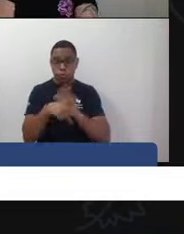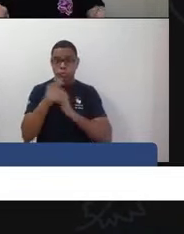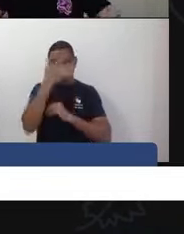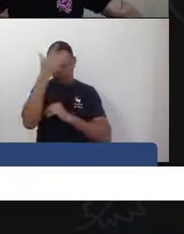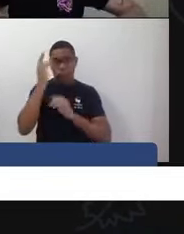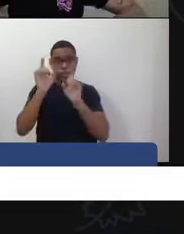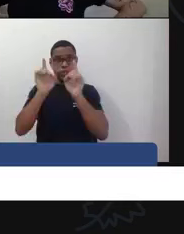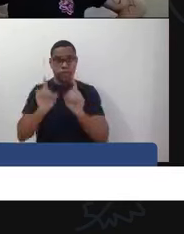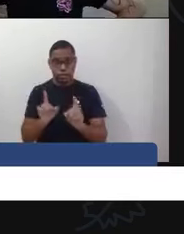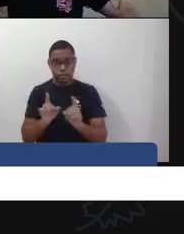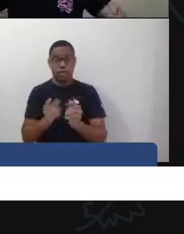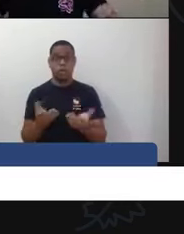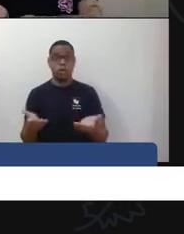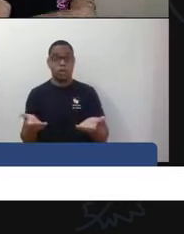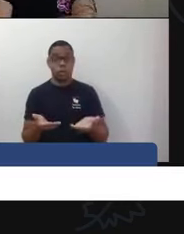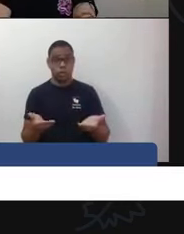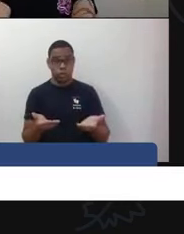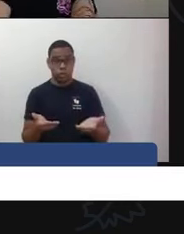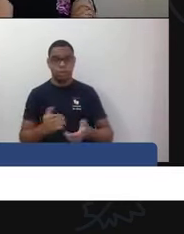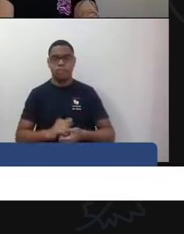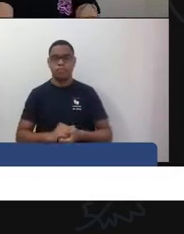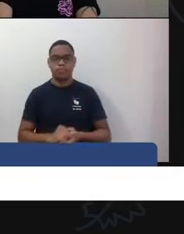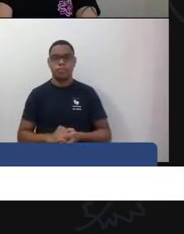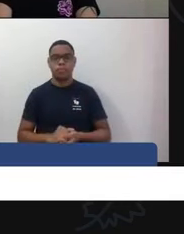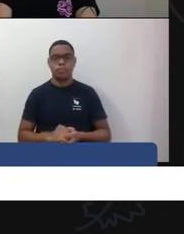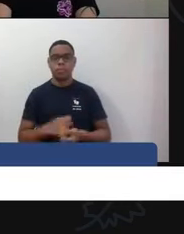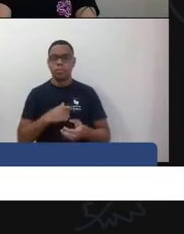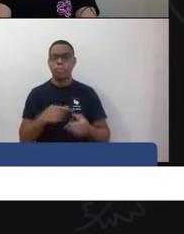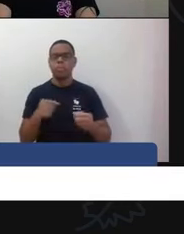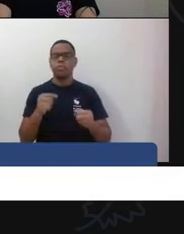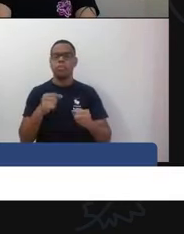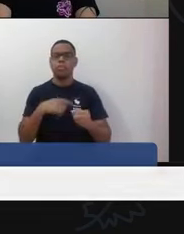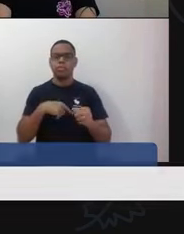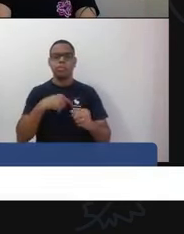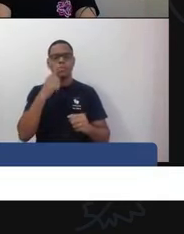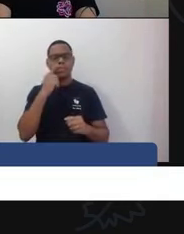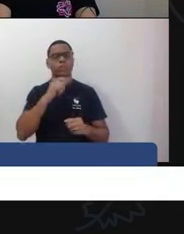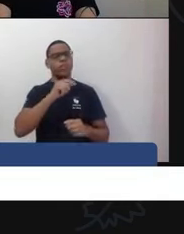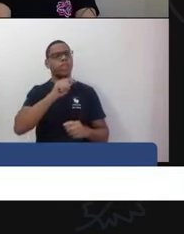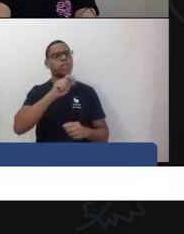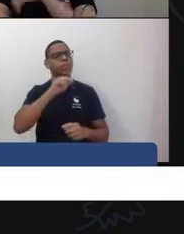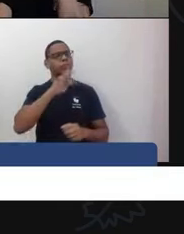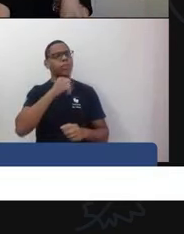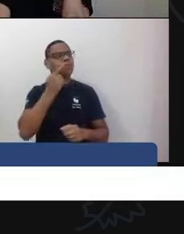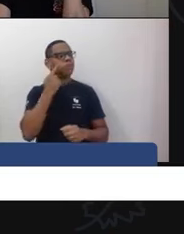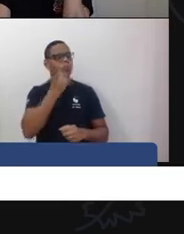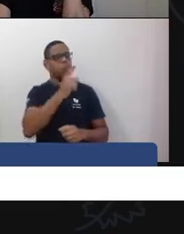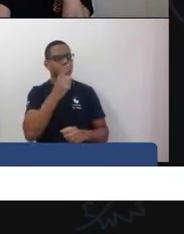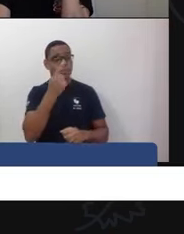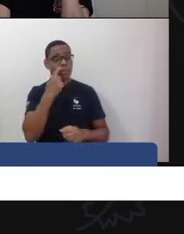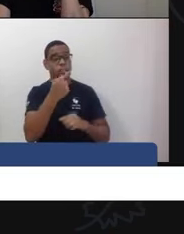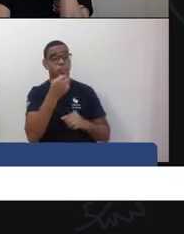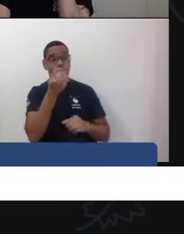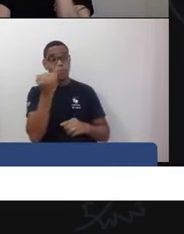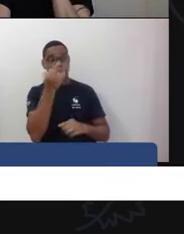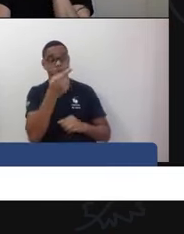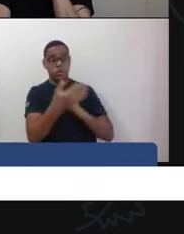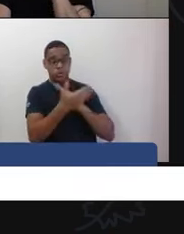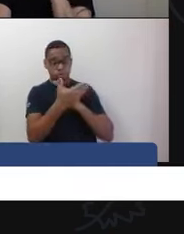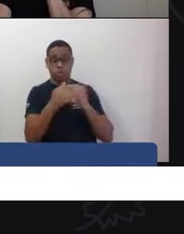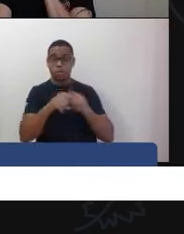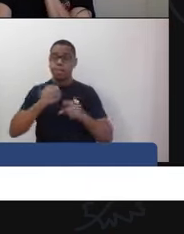né? E agora a gente está montando uma lista, viu, Gersonita? Muito importante você nos ajudar, você, Eliane,